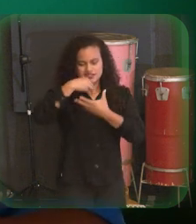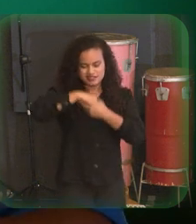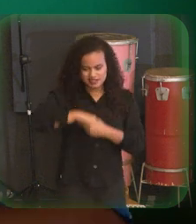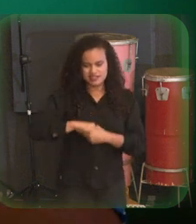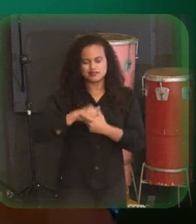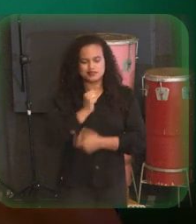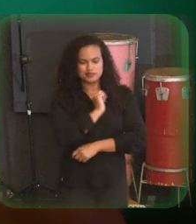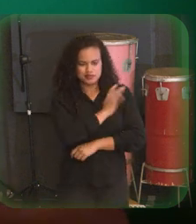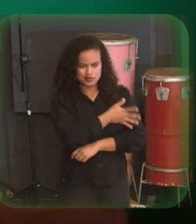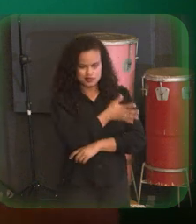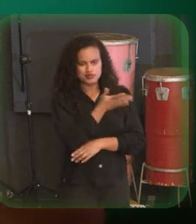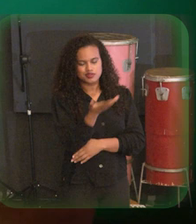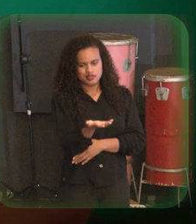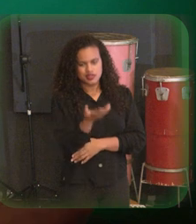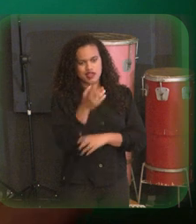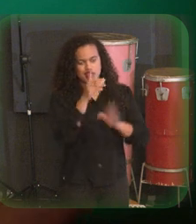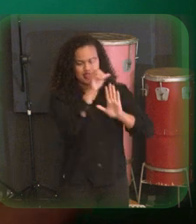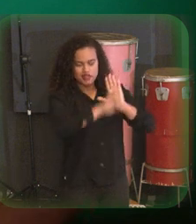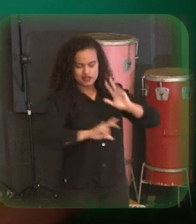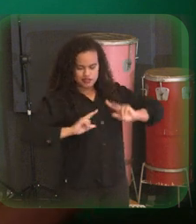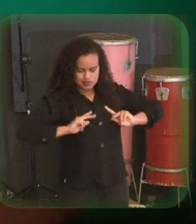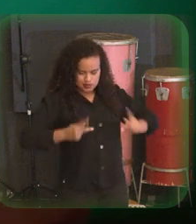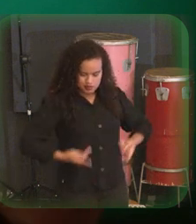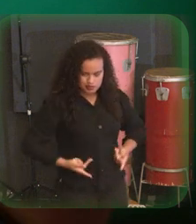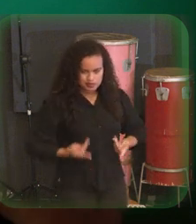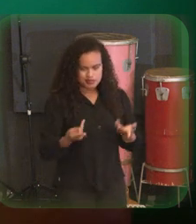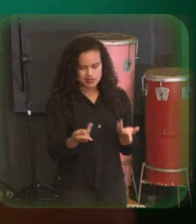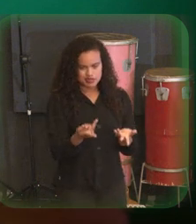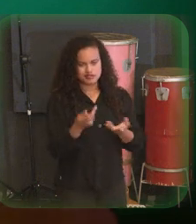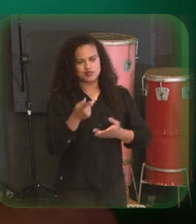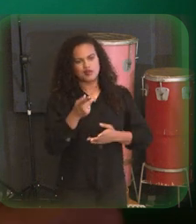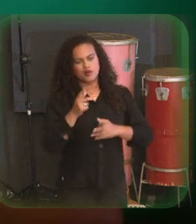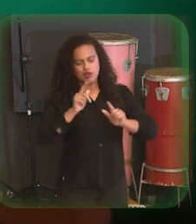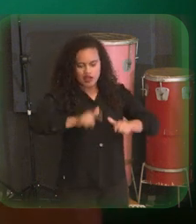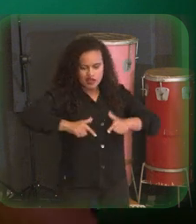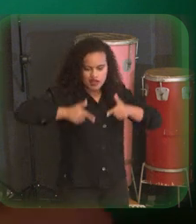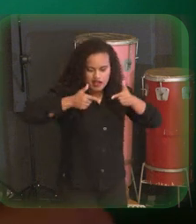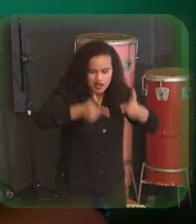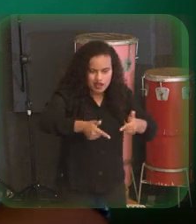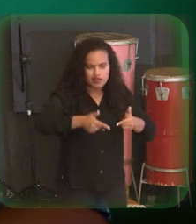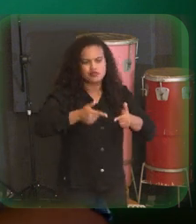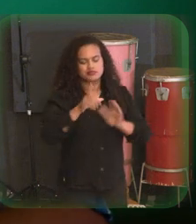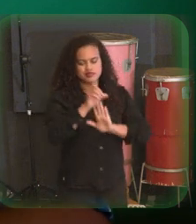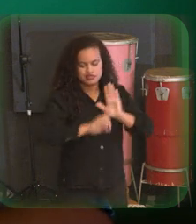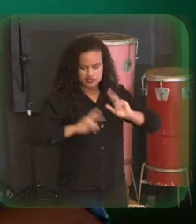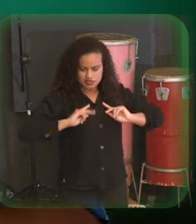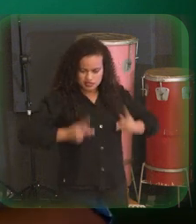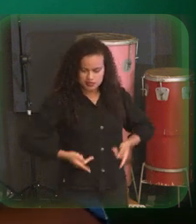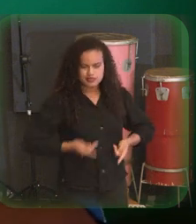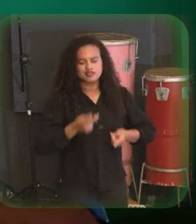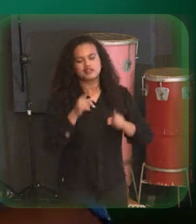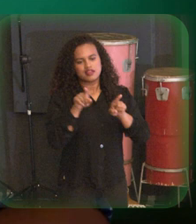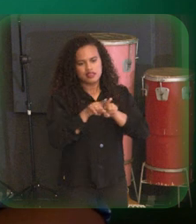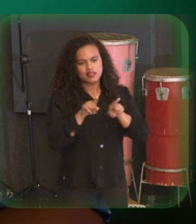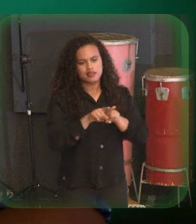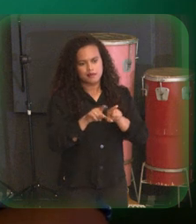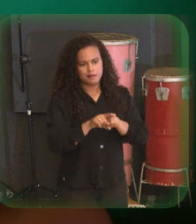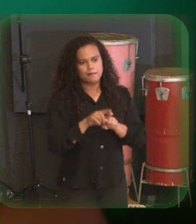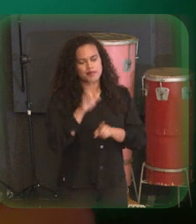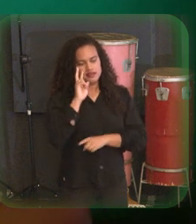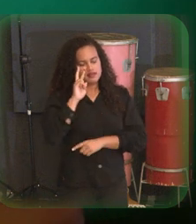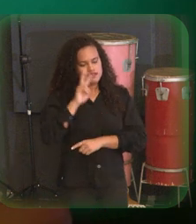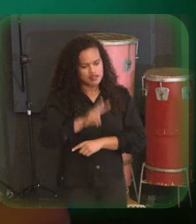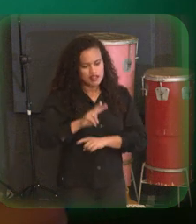direitos humanos, militar, ser ativista dos direitos humanos é sobre também manter a indignação frente a essa